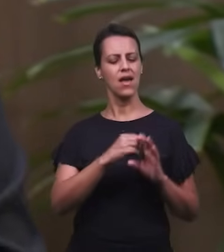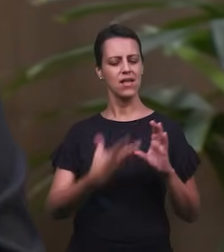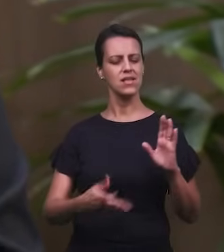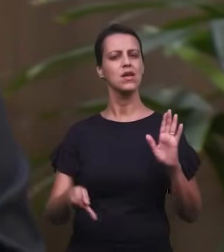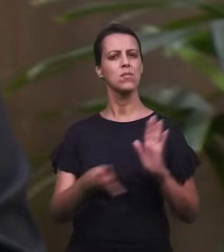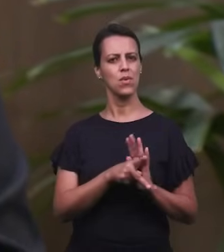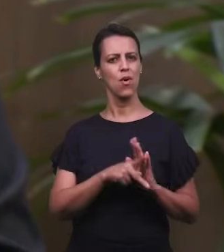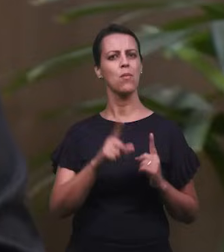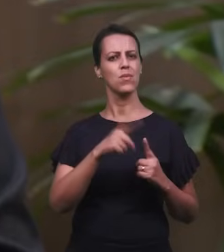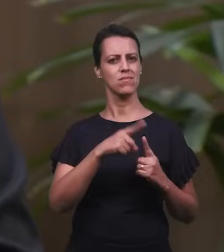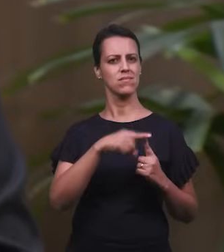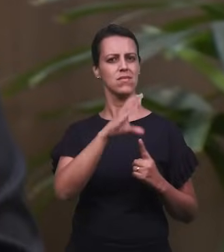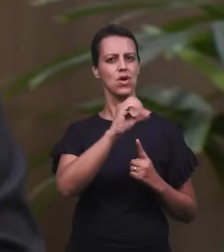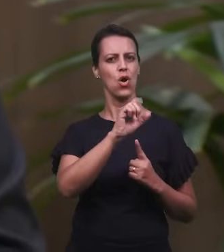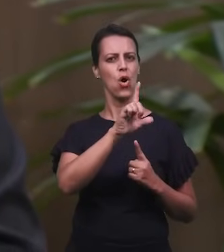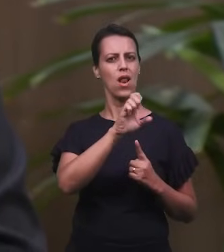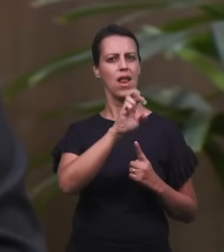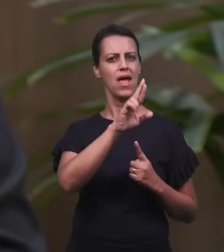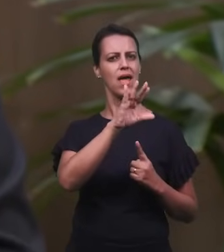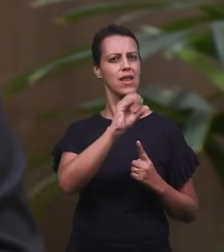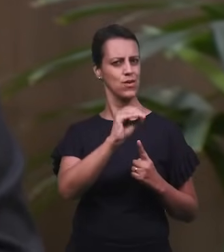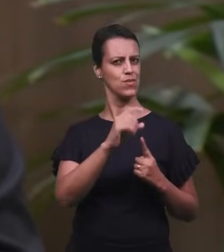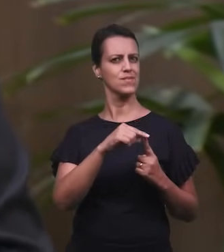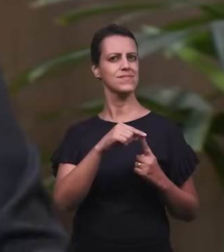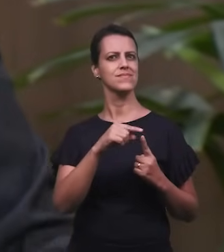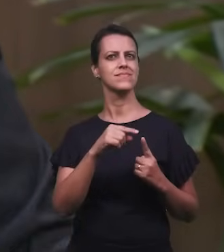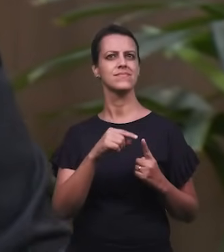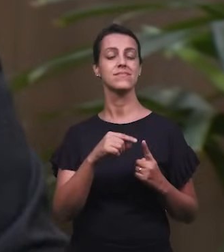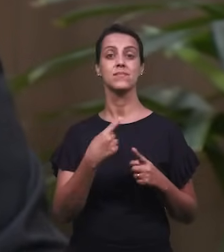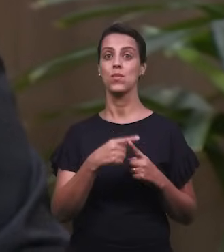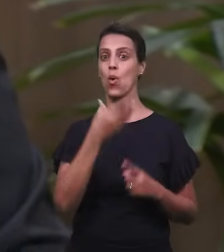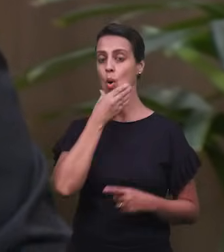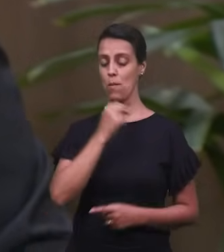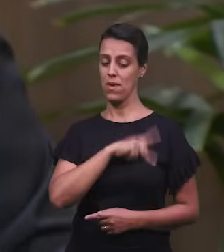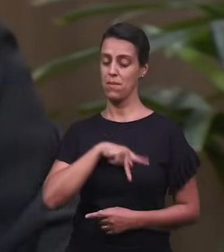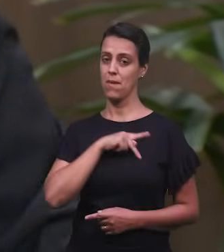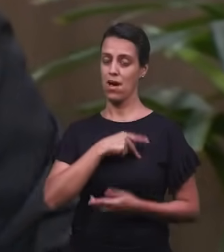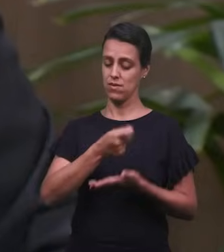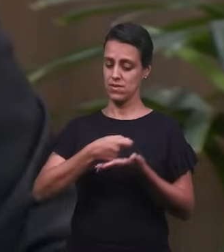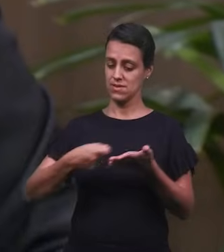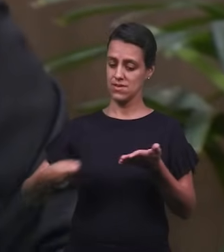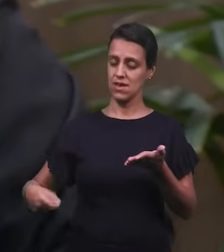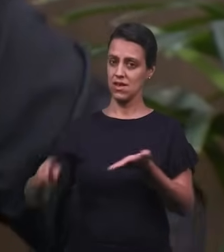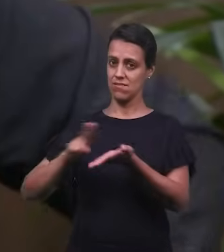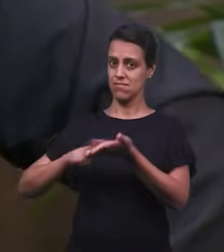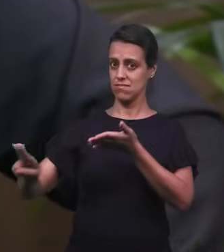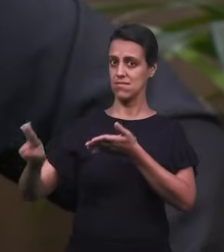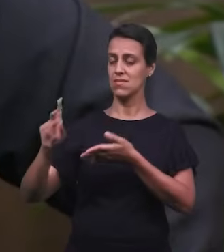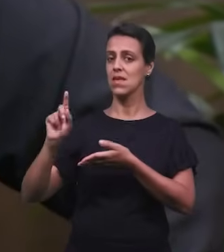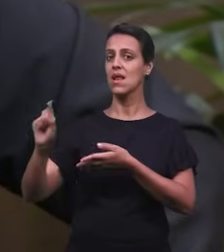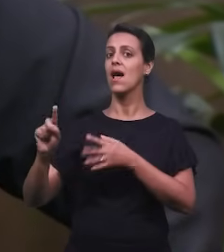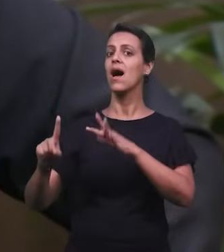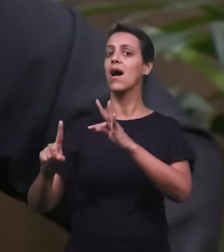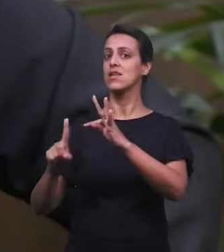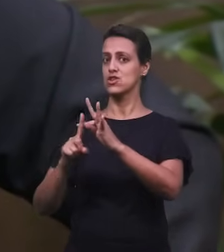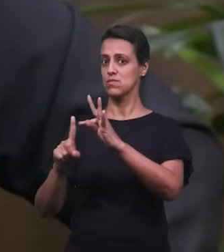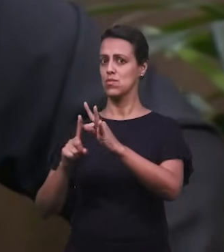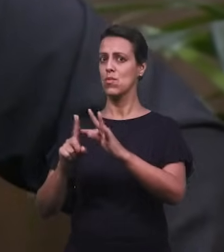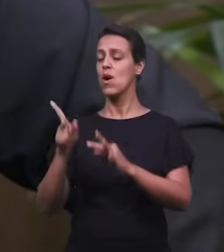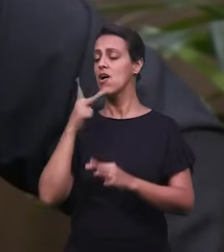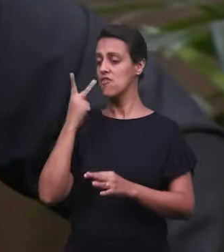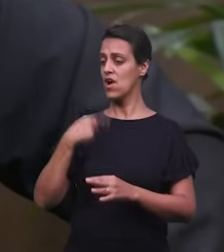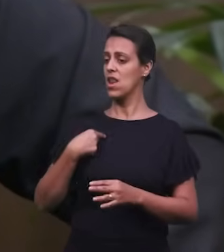desse temperamento colérico, né? Ele diz assim na segunda carta a Timóteo, capítulo 4, verso 7, combati o